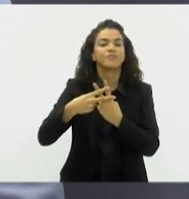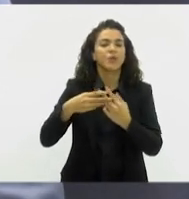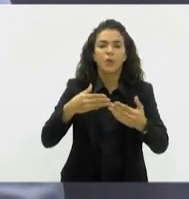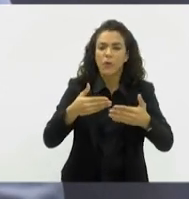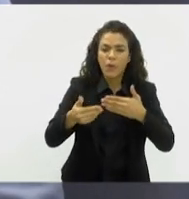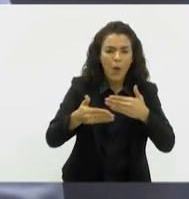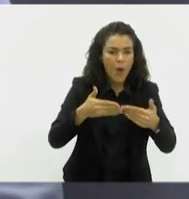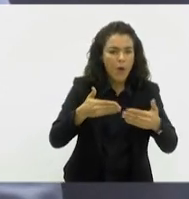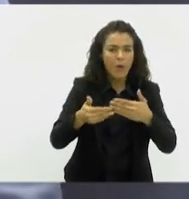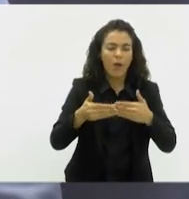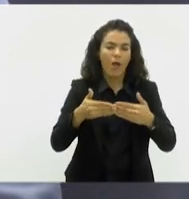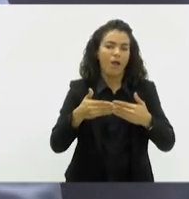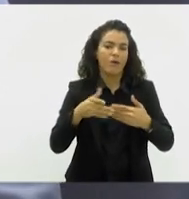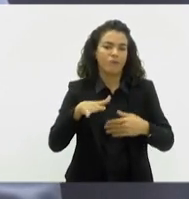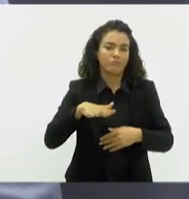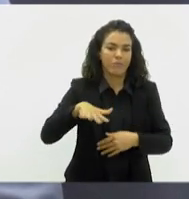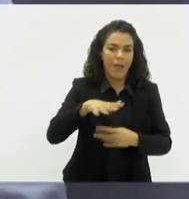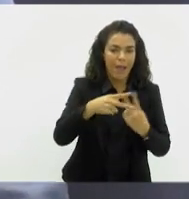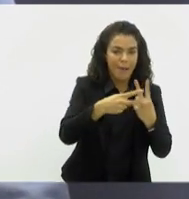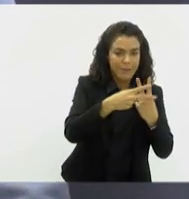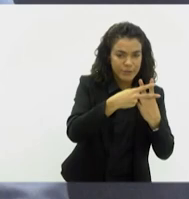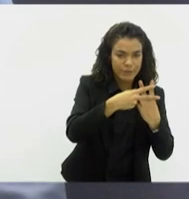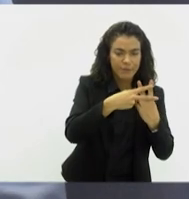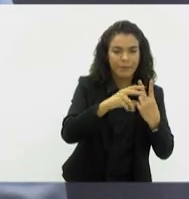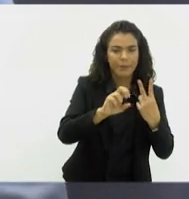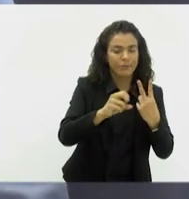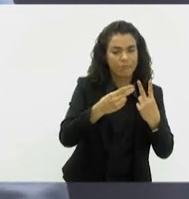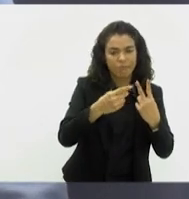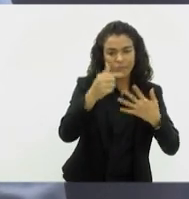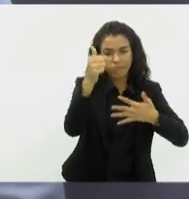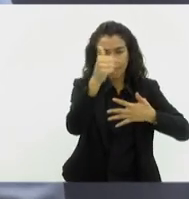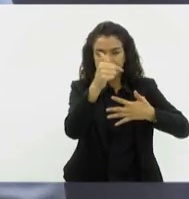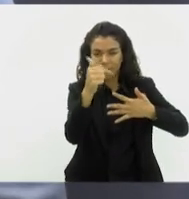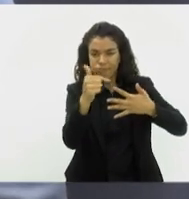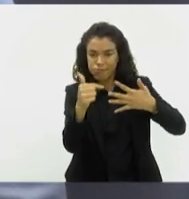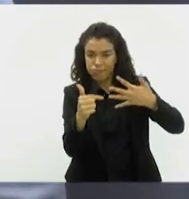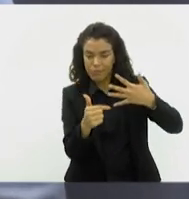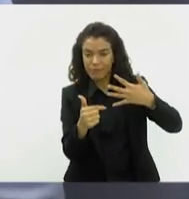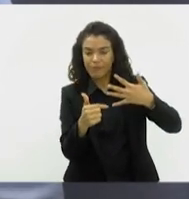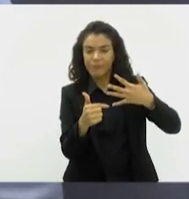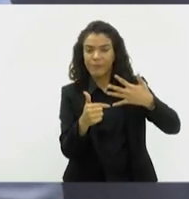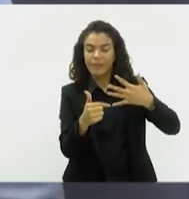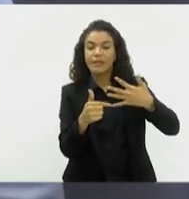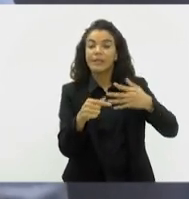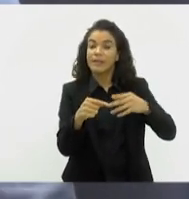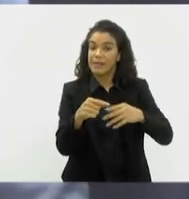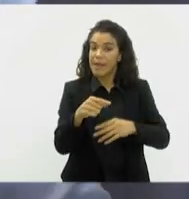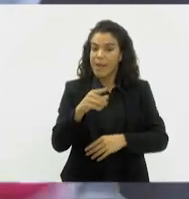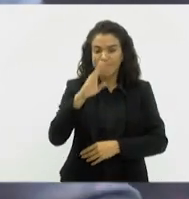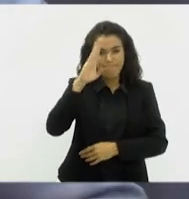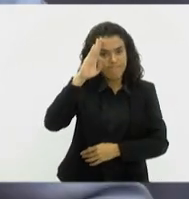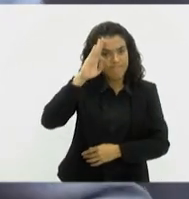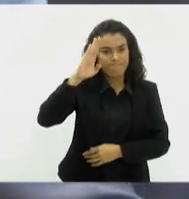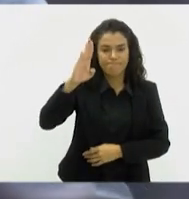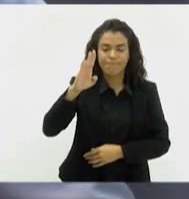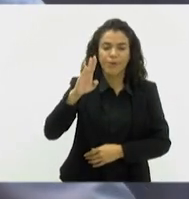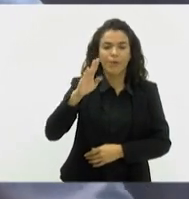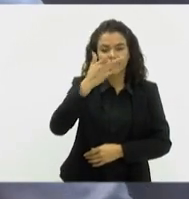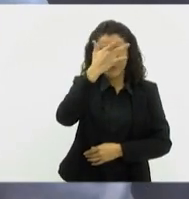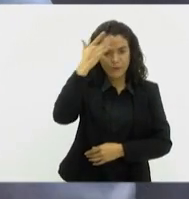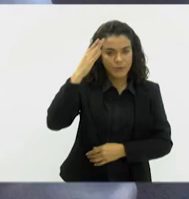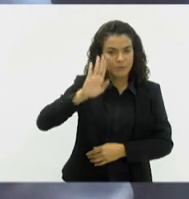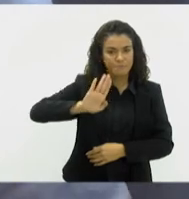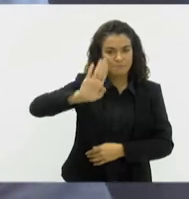e fundamento da detenção, aprisionamento, enfim. E é requisito dentre os candidatos, imagino